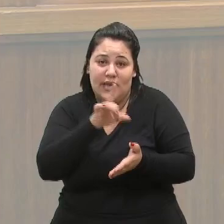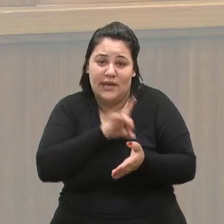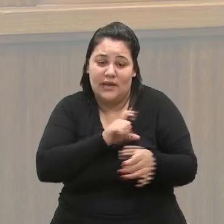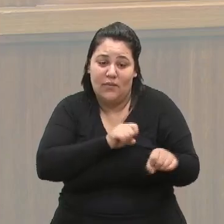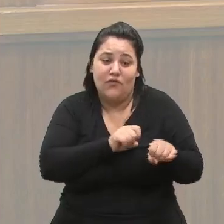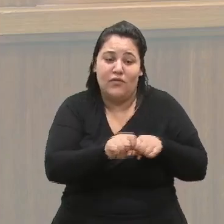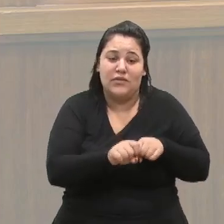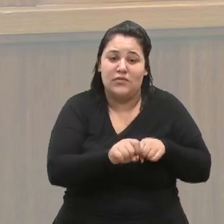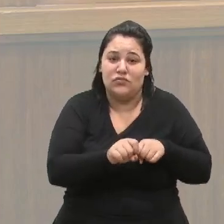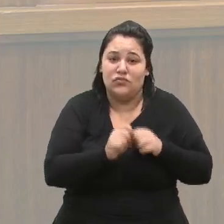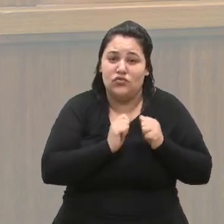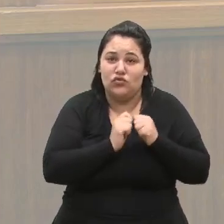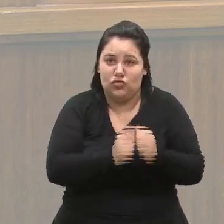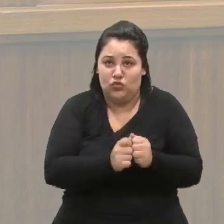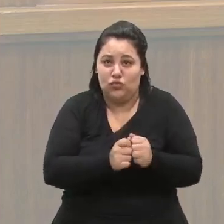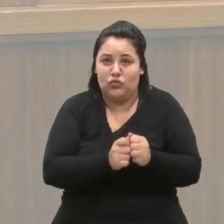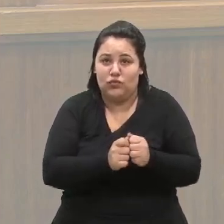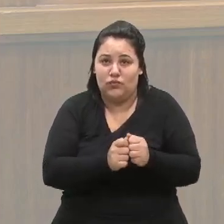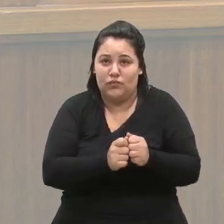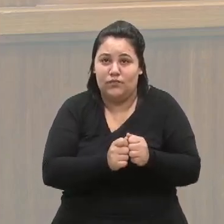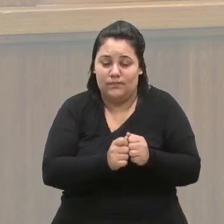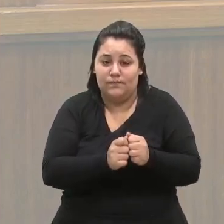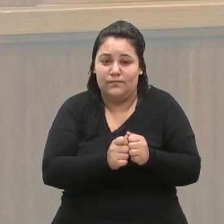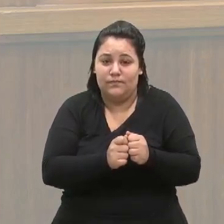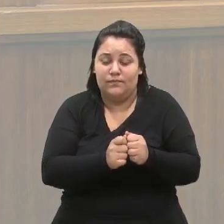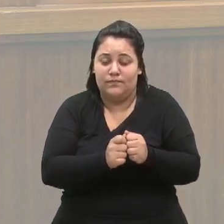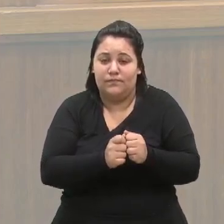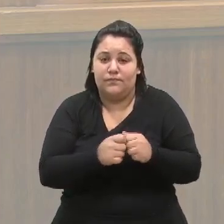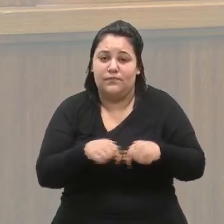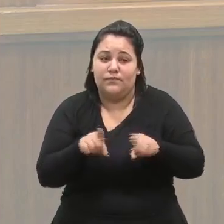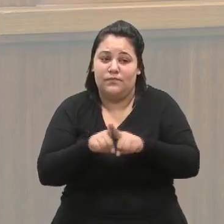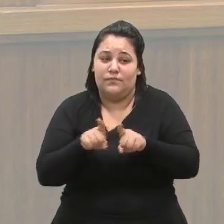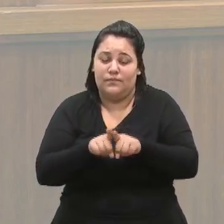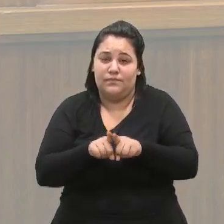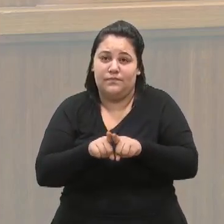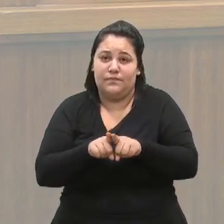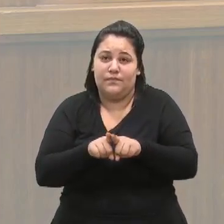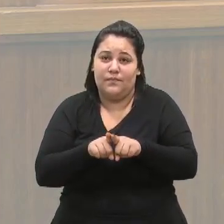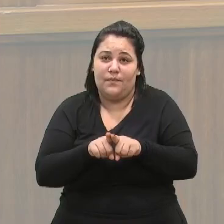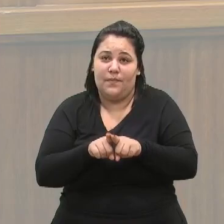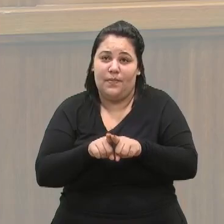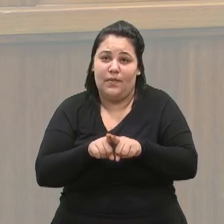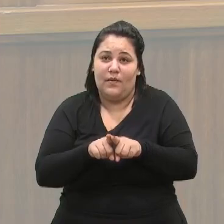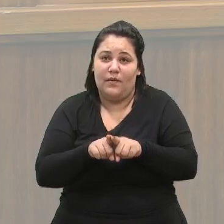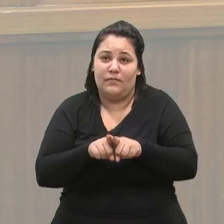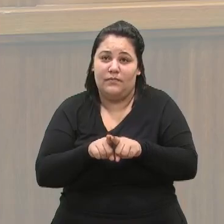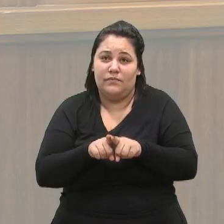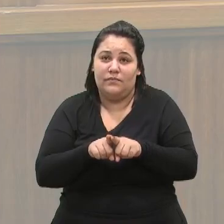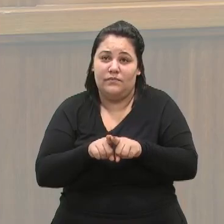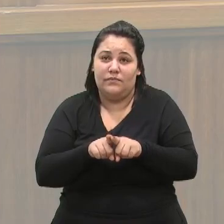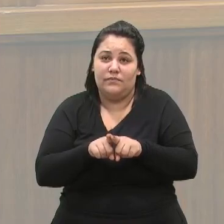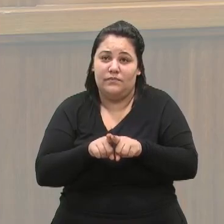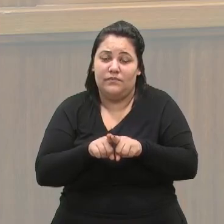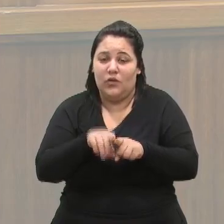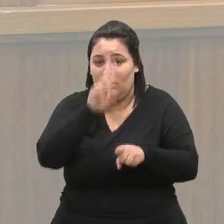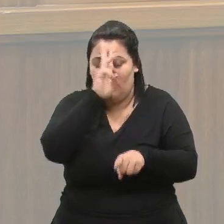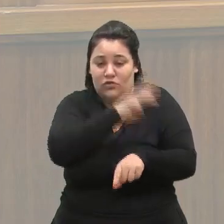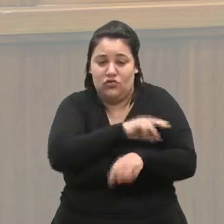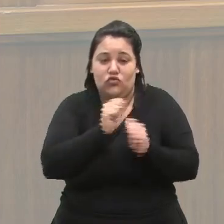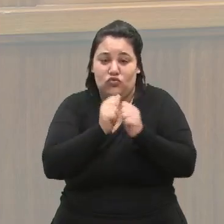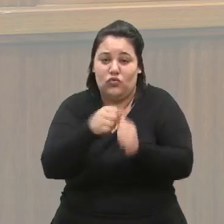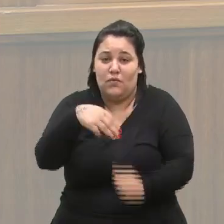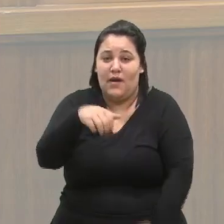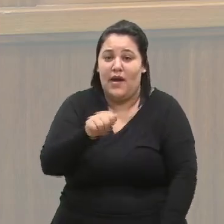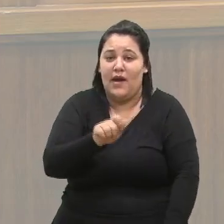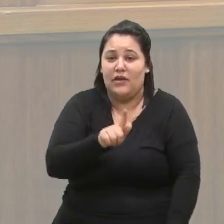diploma de dentro da tua formação ali. Faz o ensino médio junto com o magistério, umas aulas a mais, mas